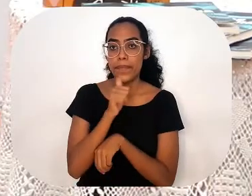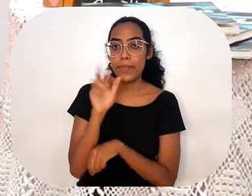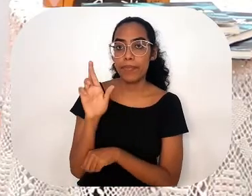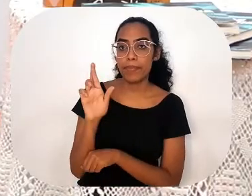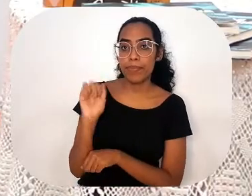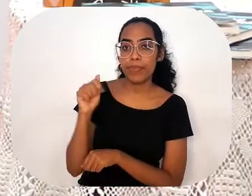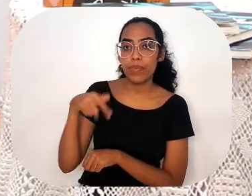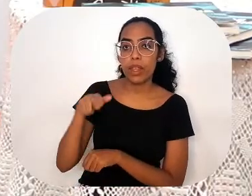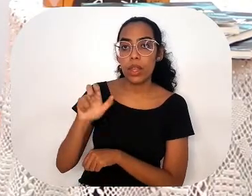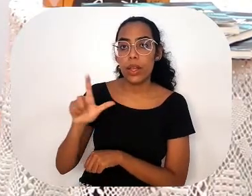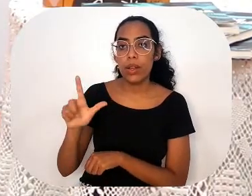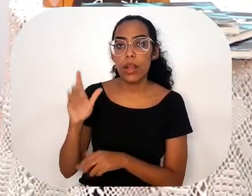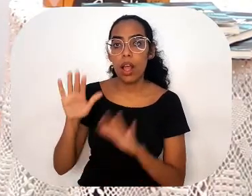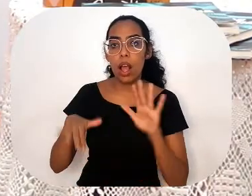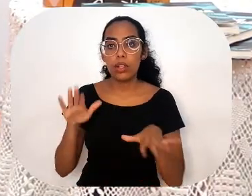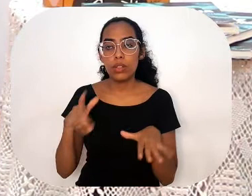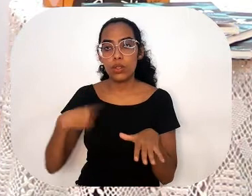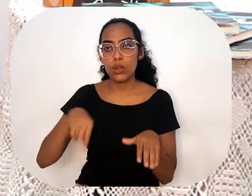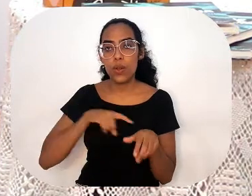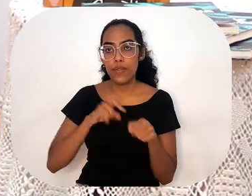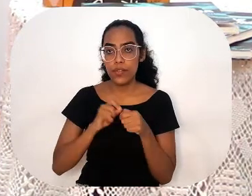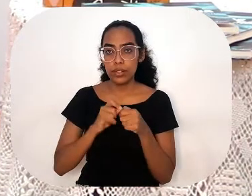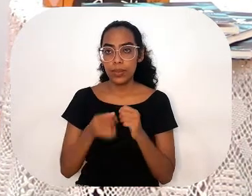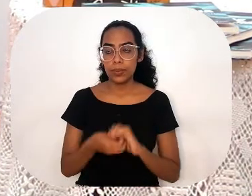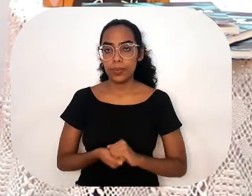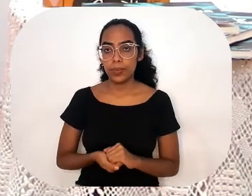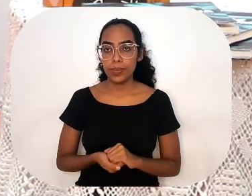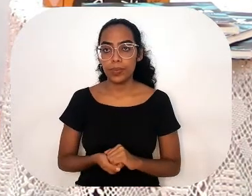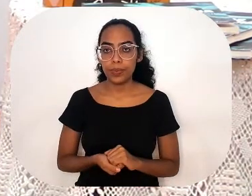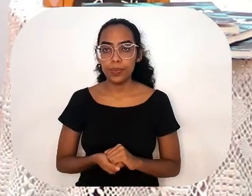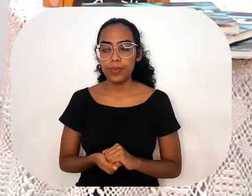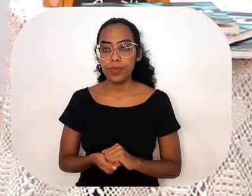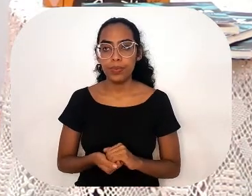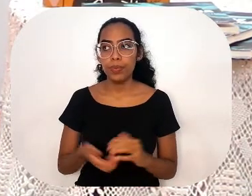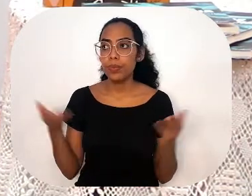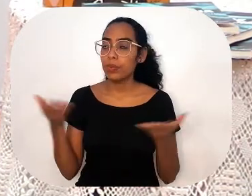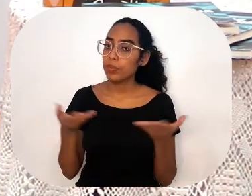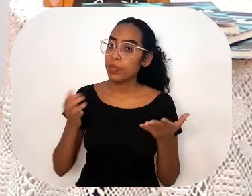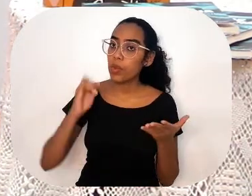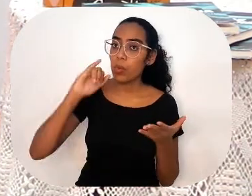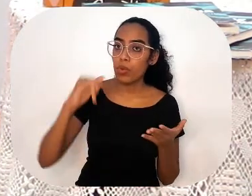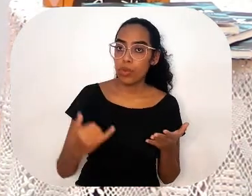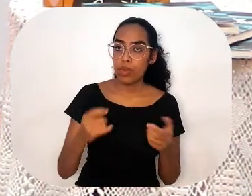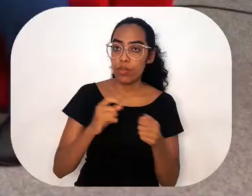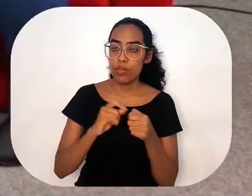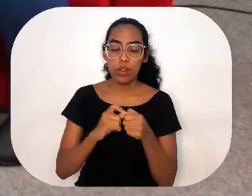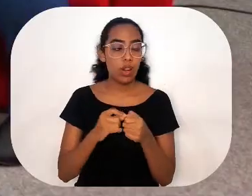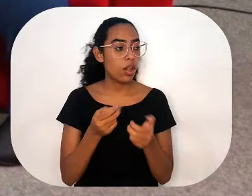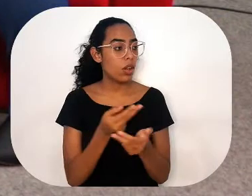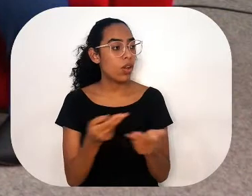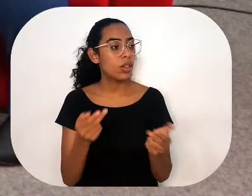apaixonada que muitas vezes nós fazemos das obras literárias Vou aproveitar e já falar um pouquinho